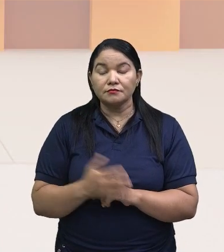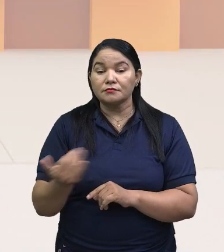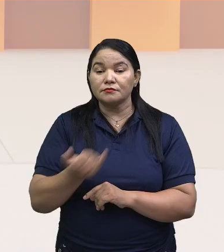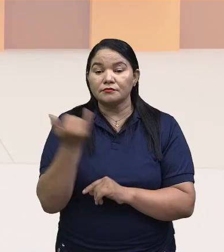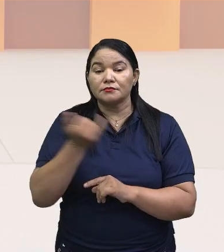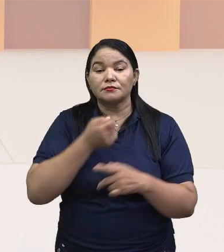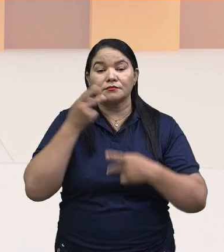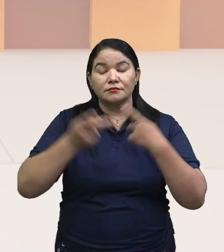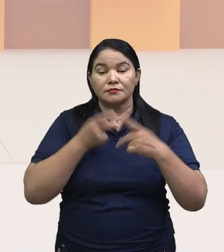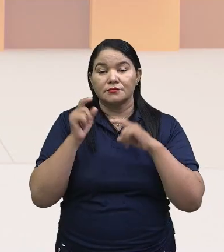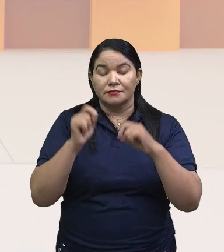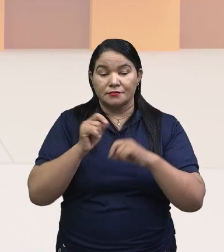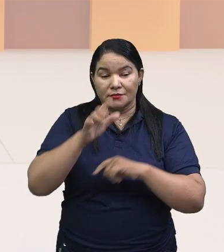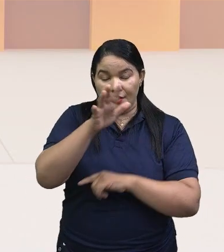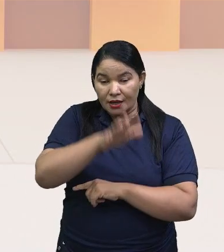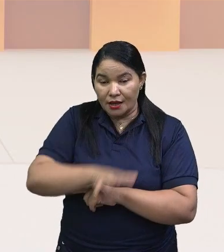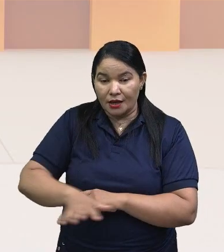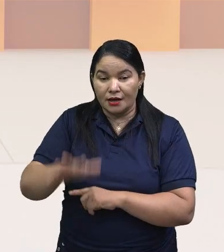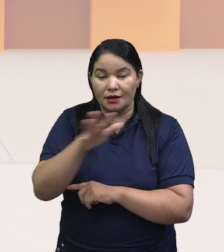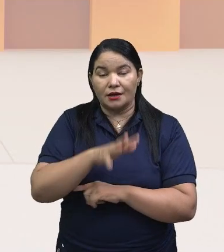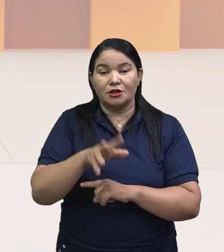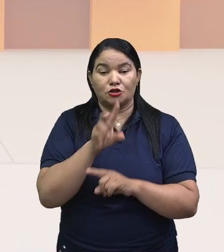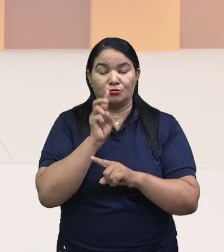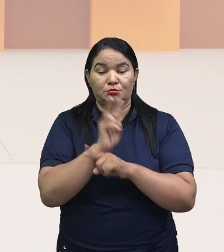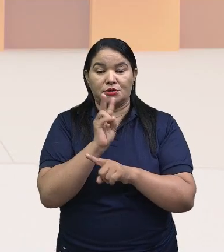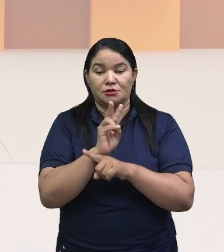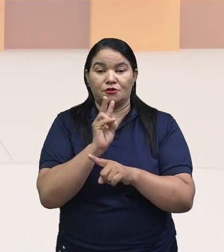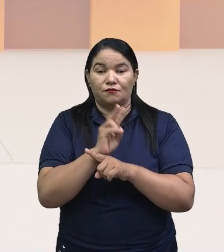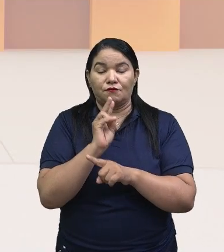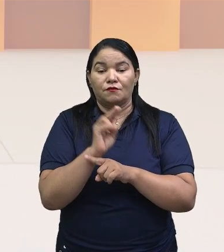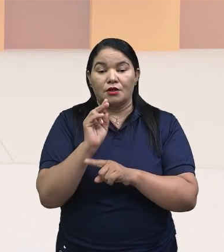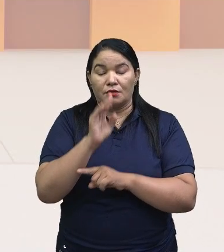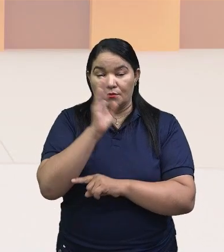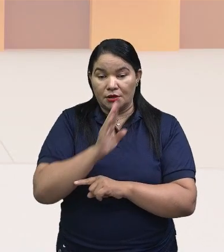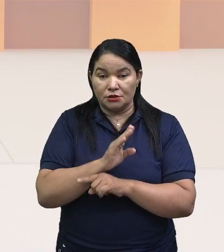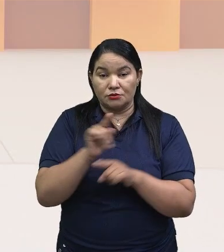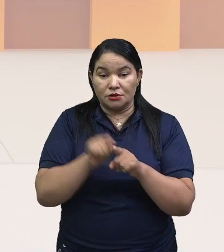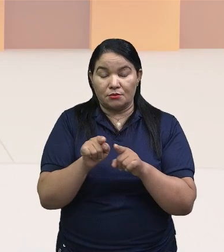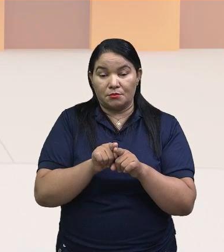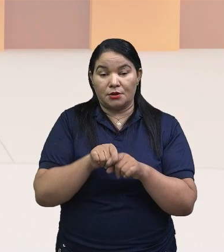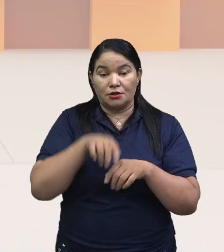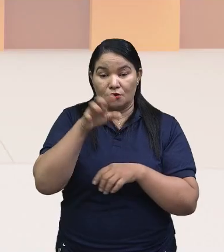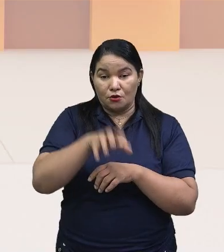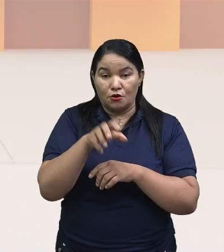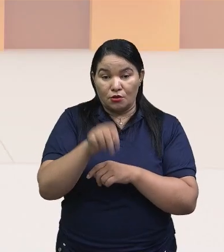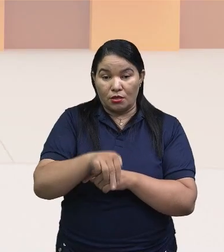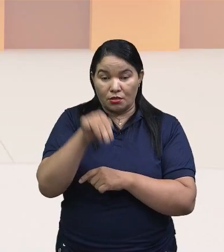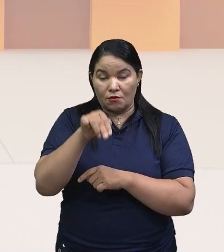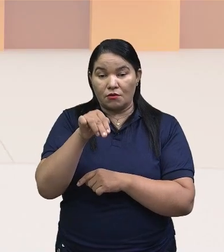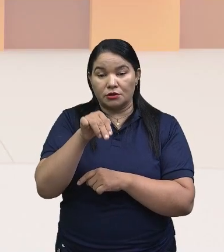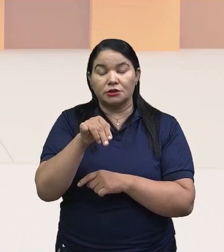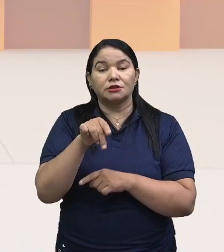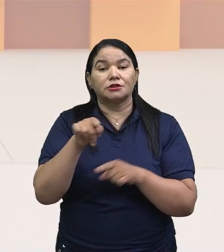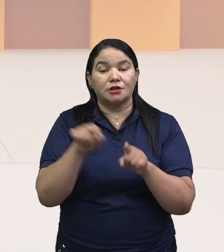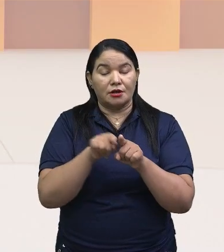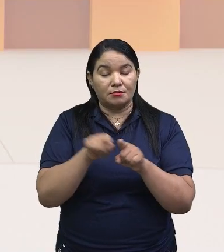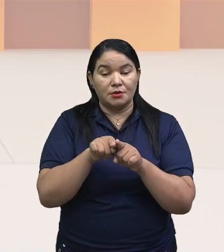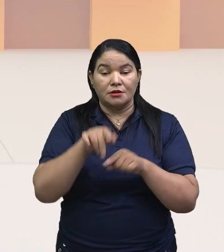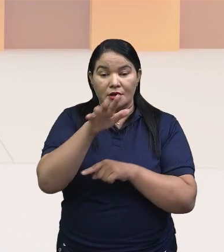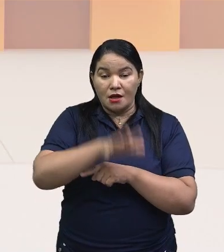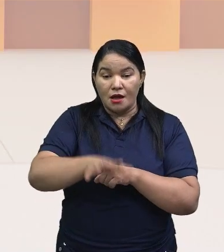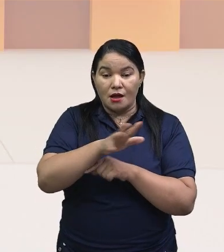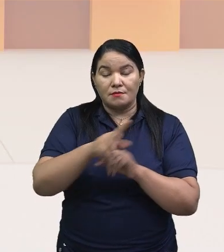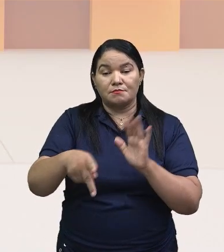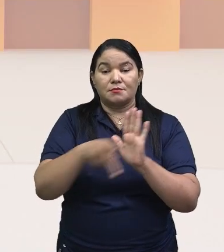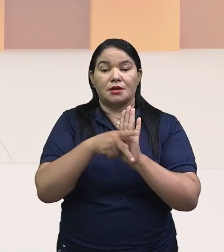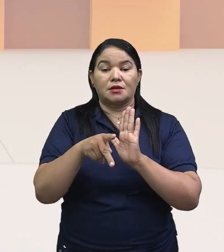áreas mais preservadas do Brasil, sobretudo na região norte, são áreas pertencentes